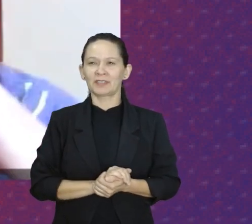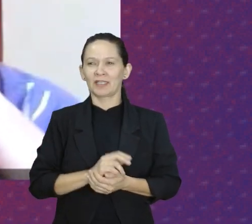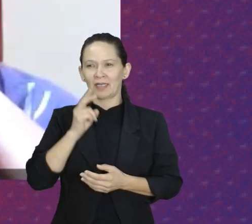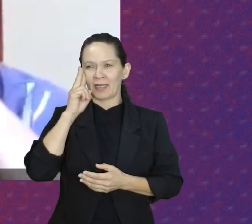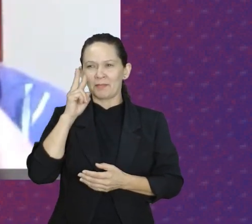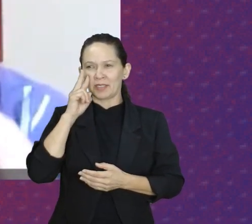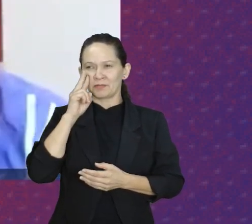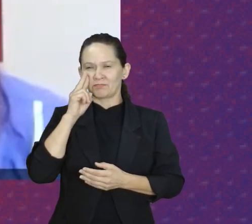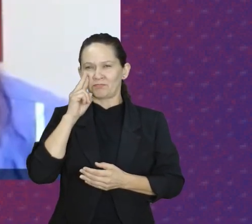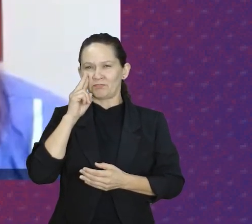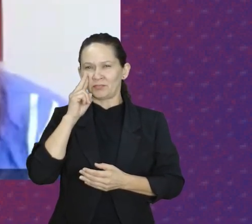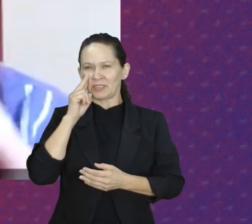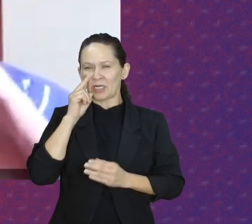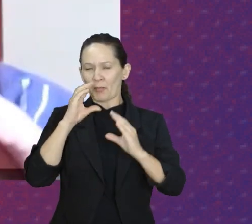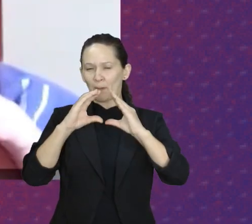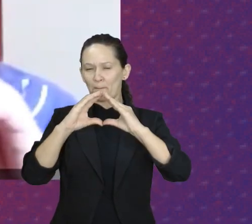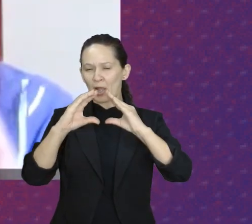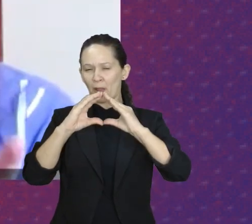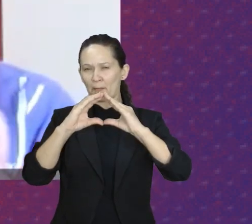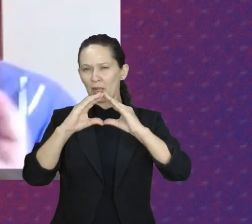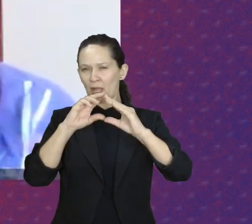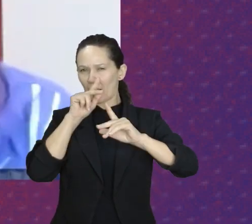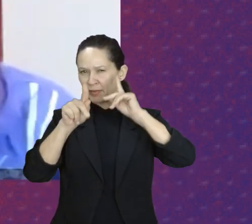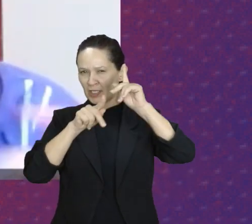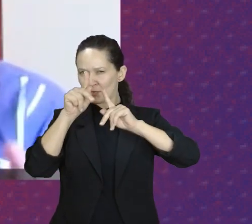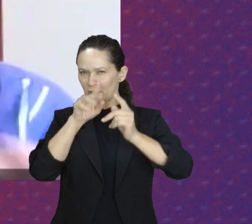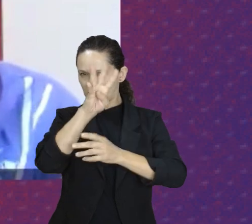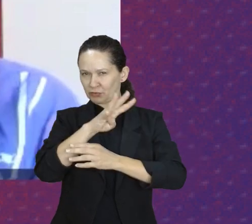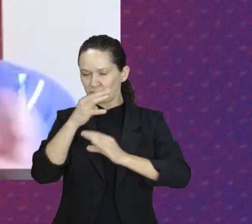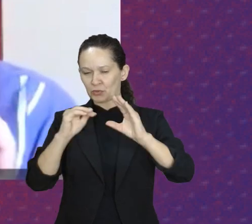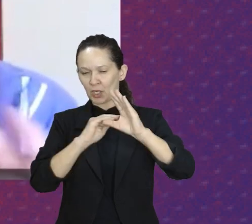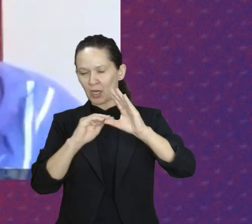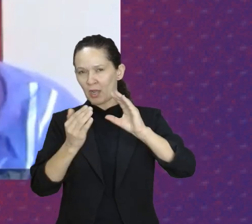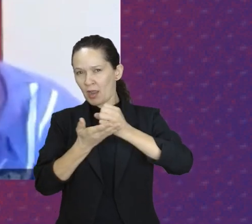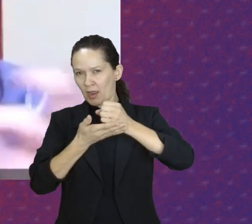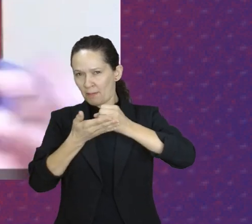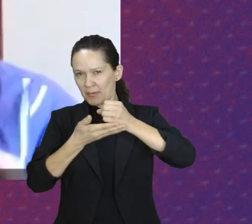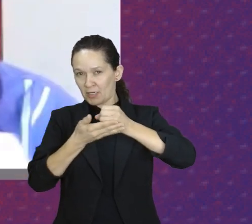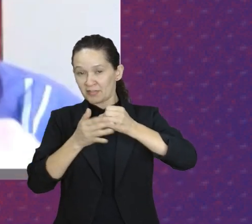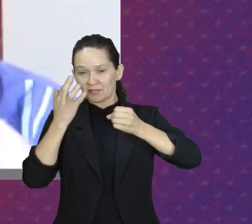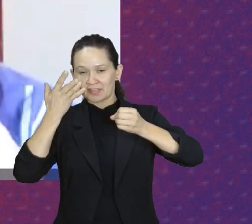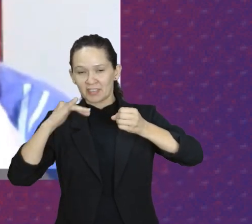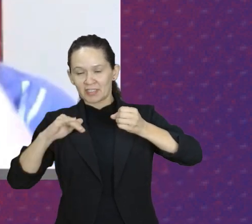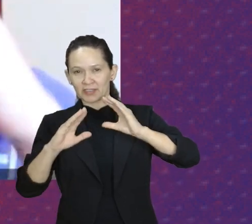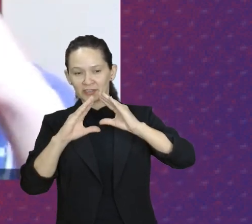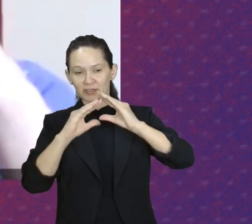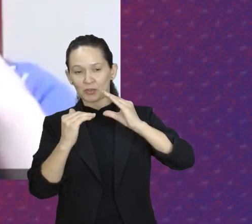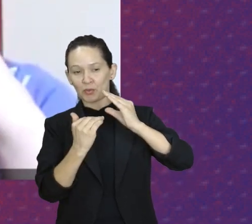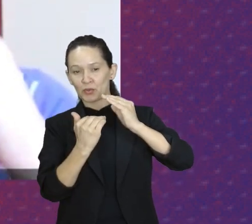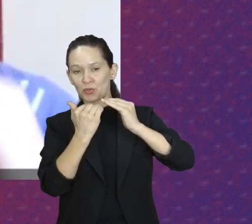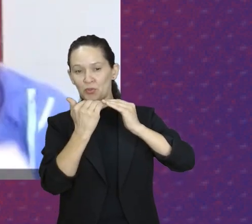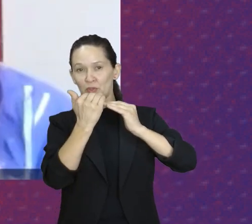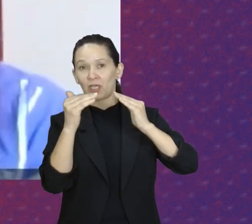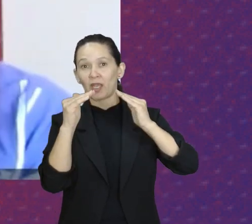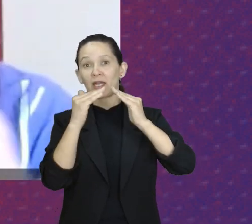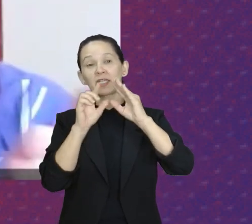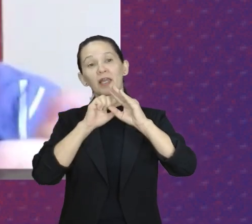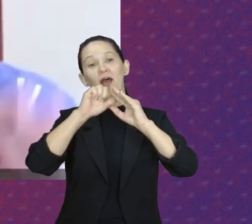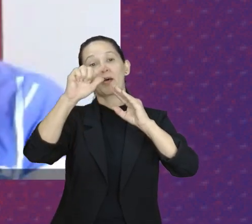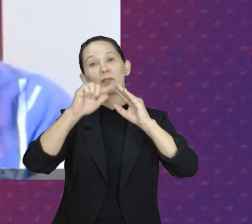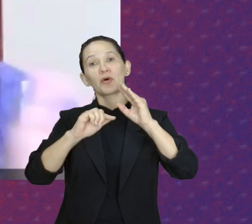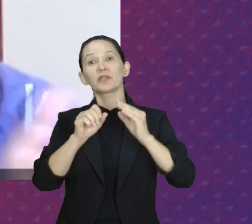assim, da população, que embaixo são as crianças, aí vai subindo até os idosos, né? E